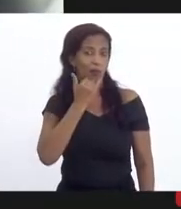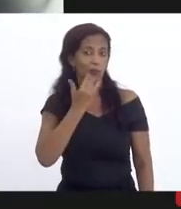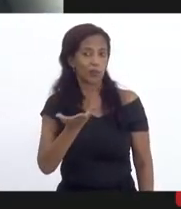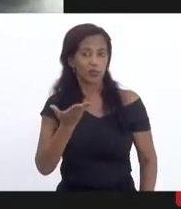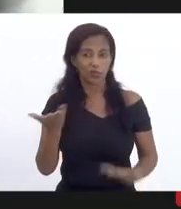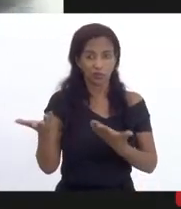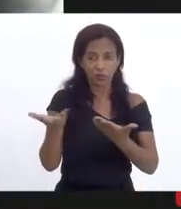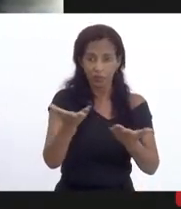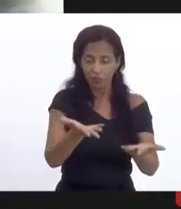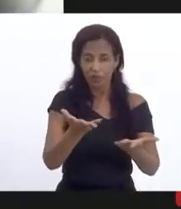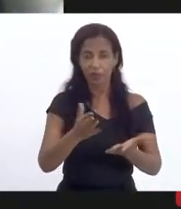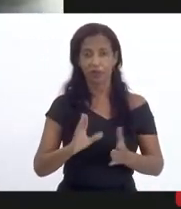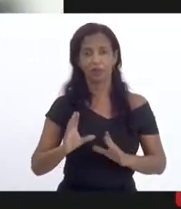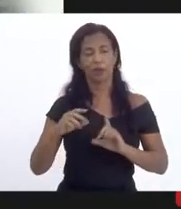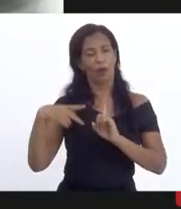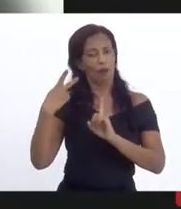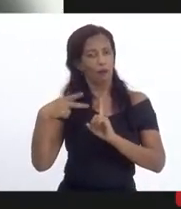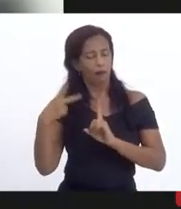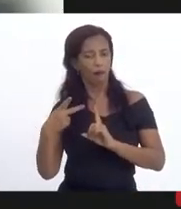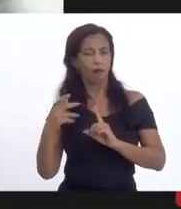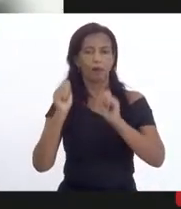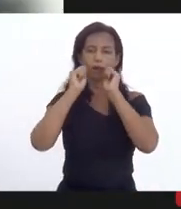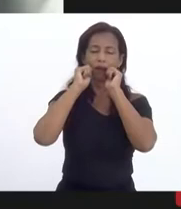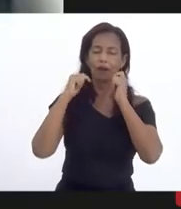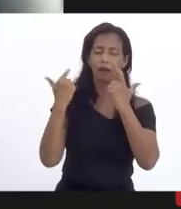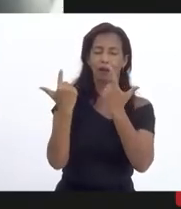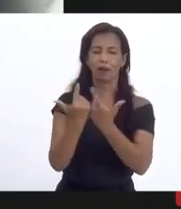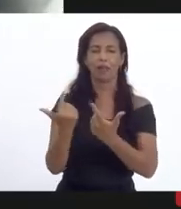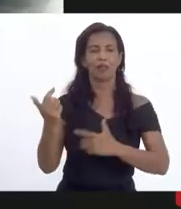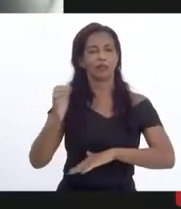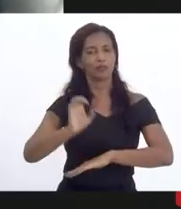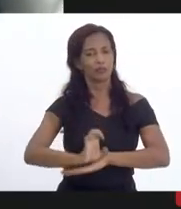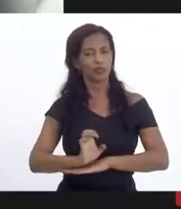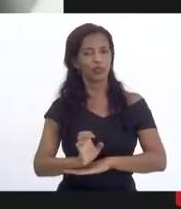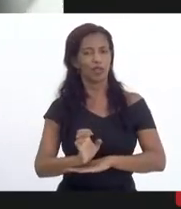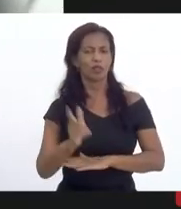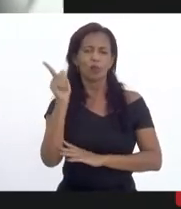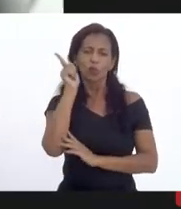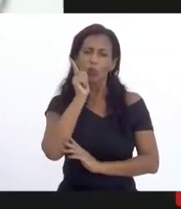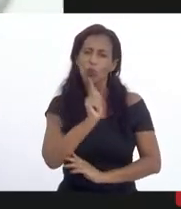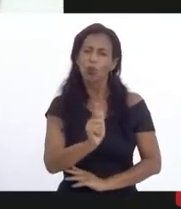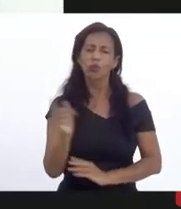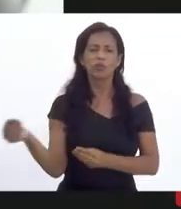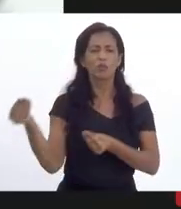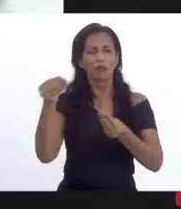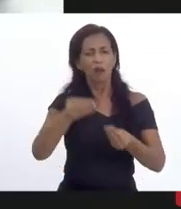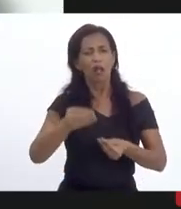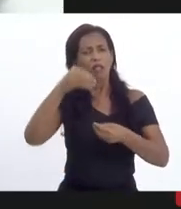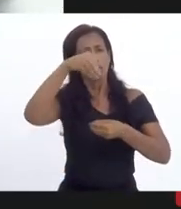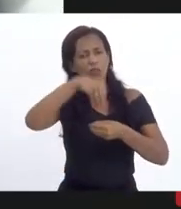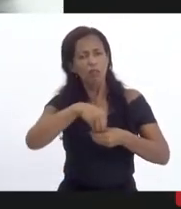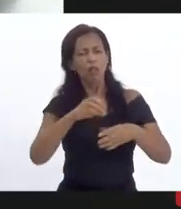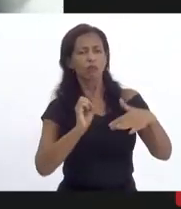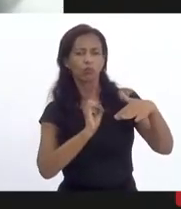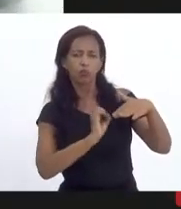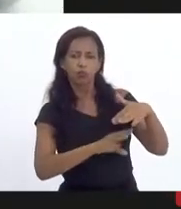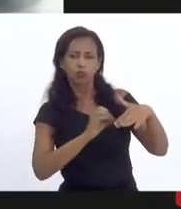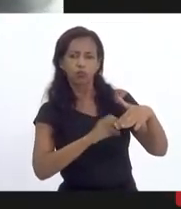para o senhor, a Câmara, a Assembleia Legislativa do Estado, que consiga colocar dentro do Fundo